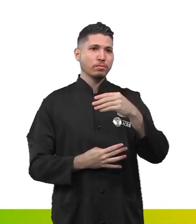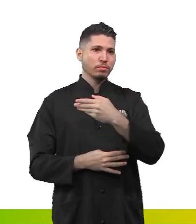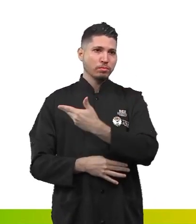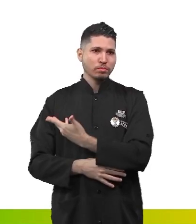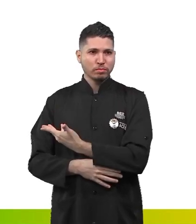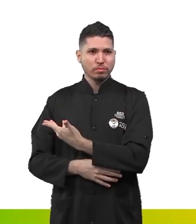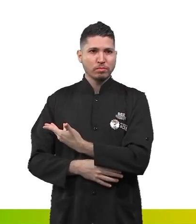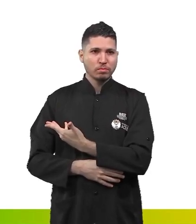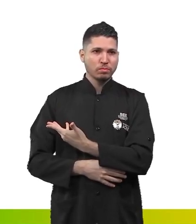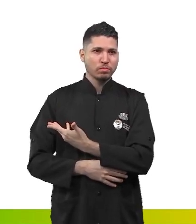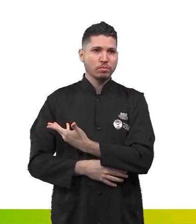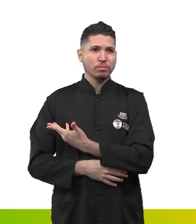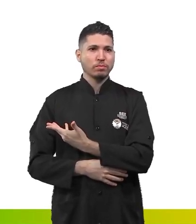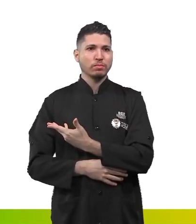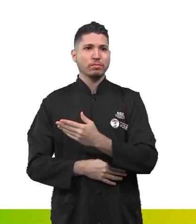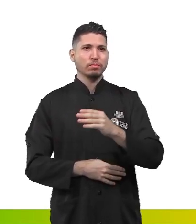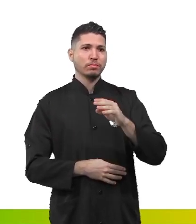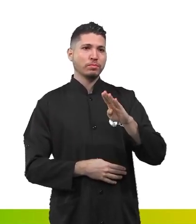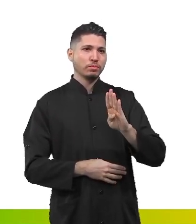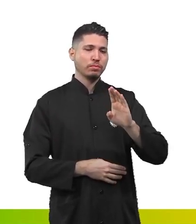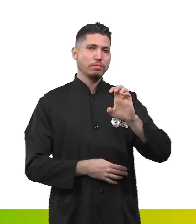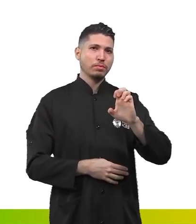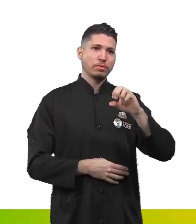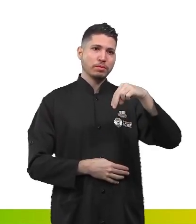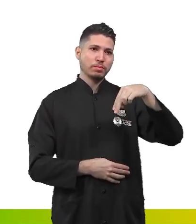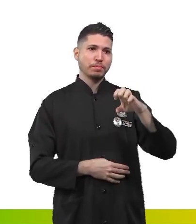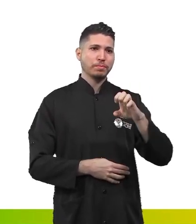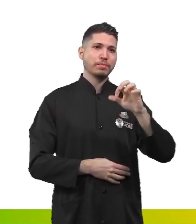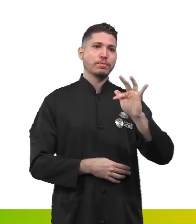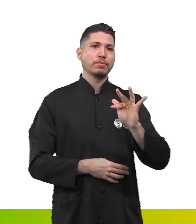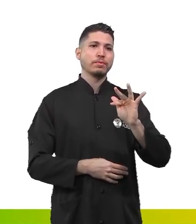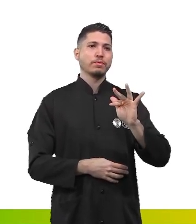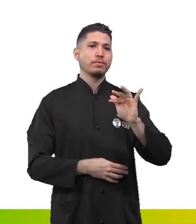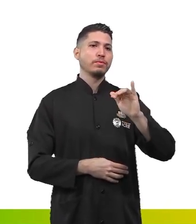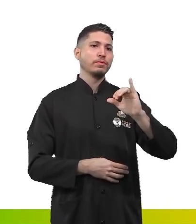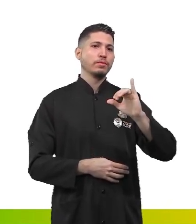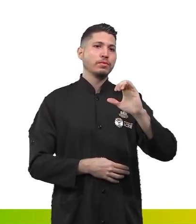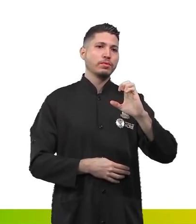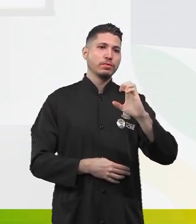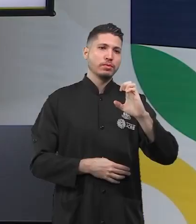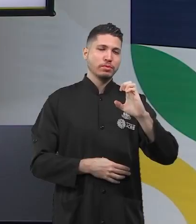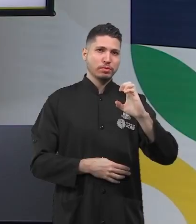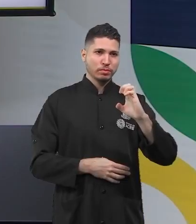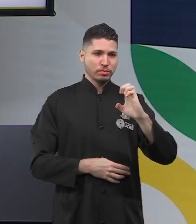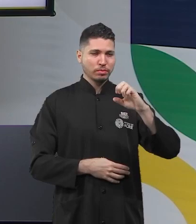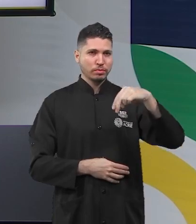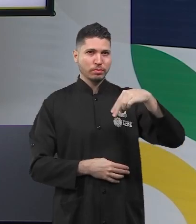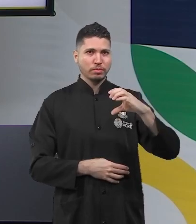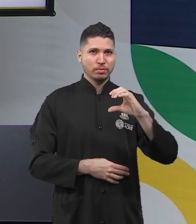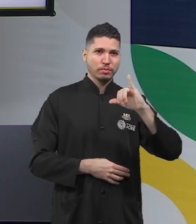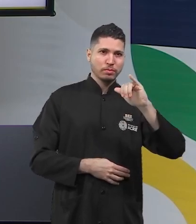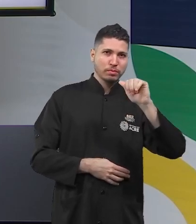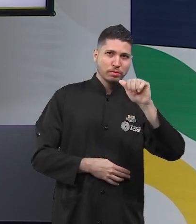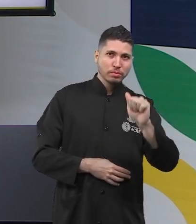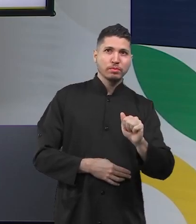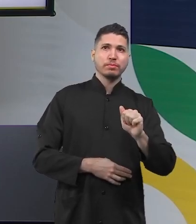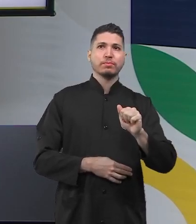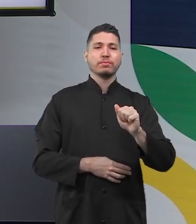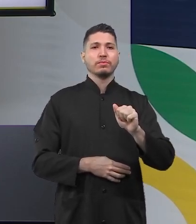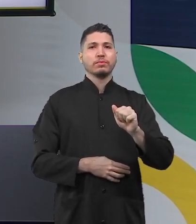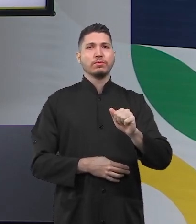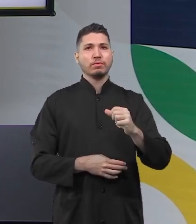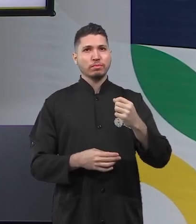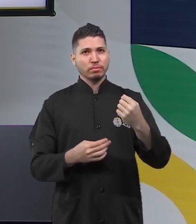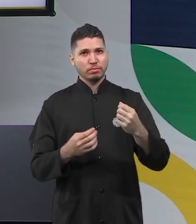maleficência, autonomia e justiça ou equidade. Então vamos tratar de cada um